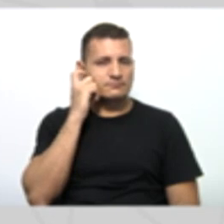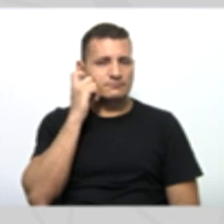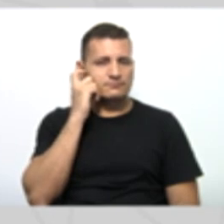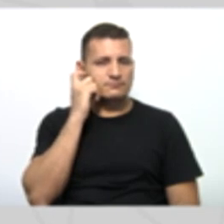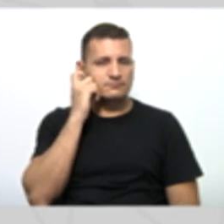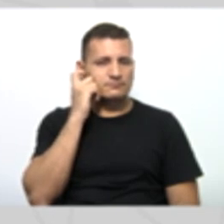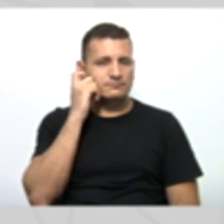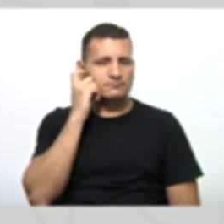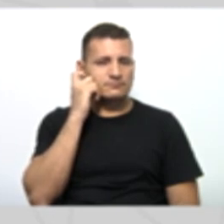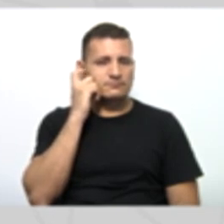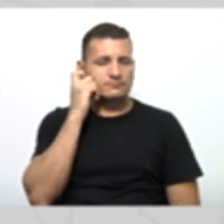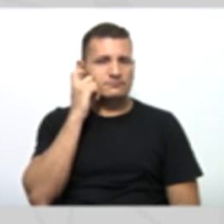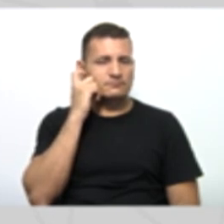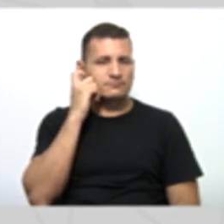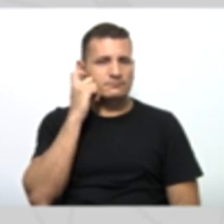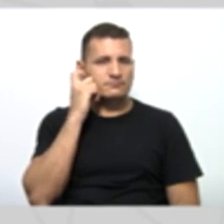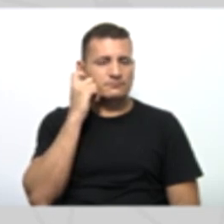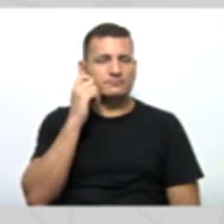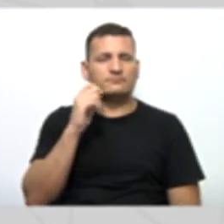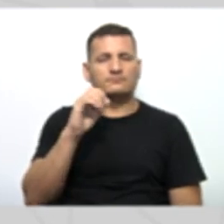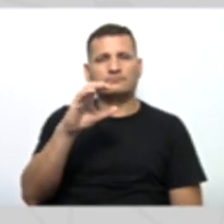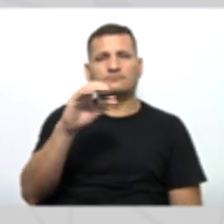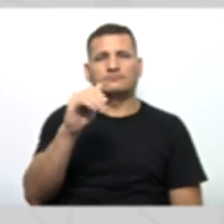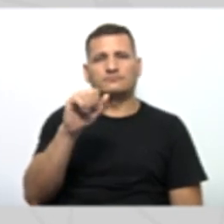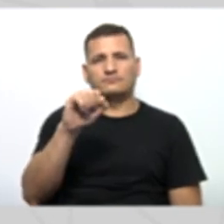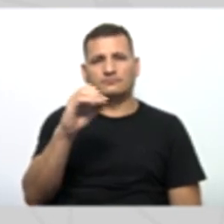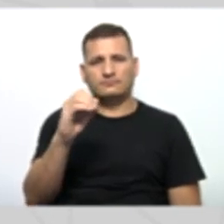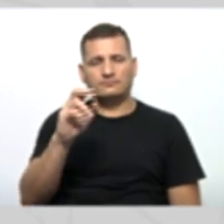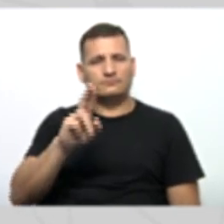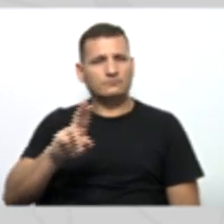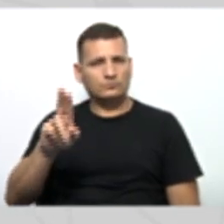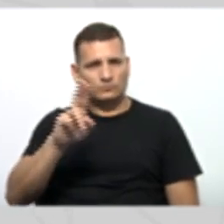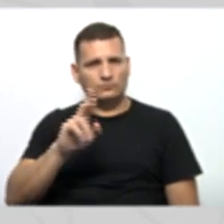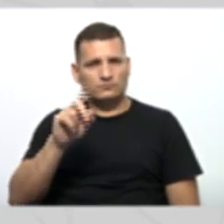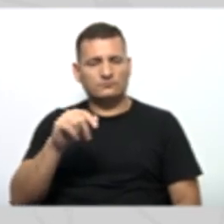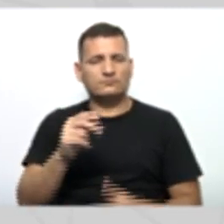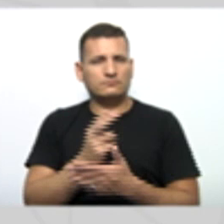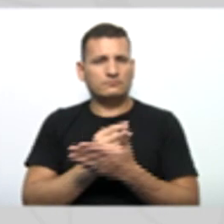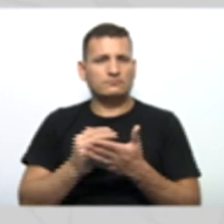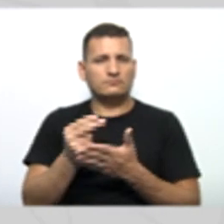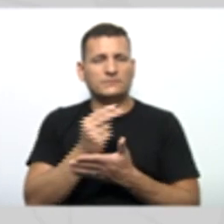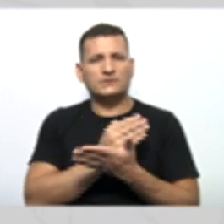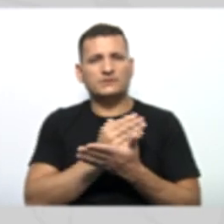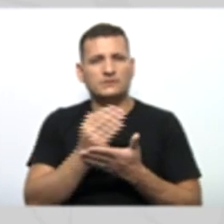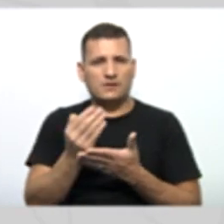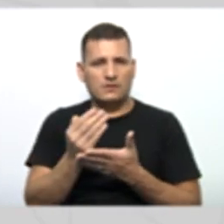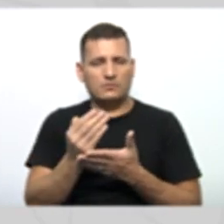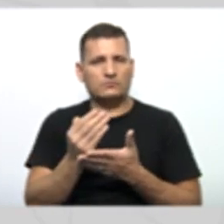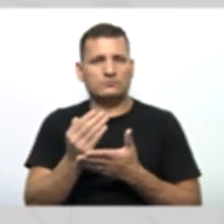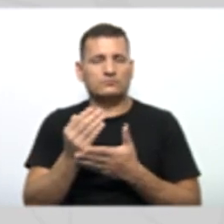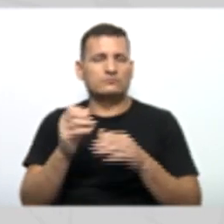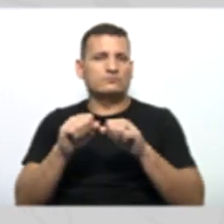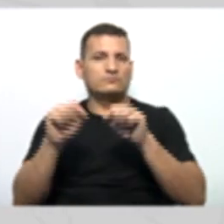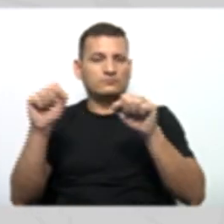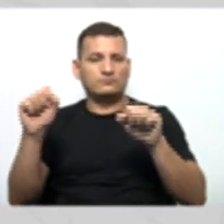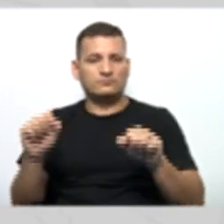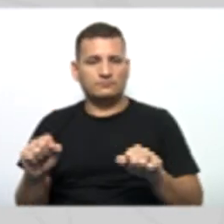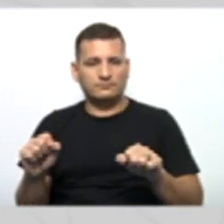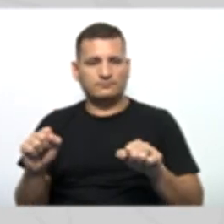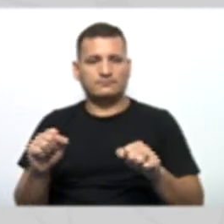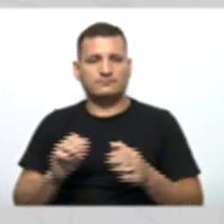quê? É o desenho inicial da produção de um software. Pessoal, olha isso daqui, ó.